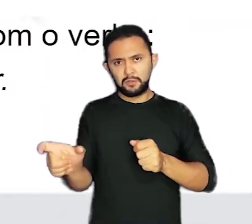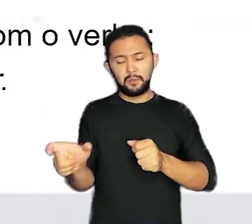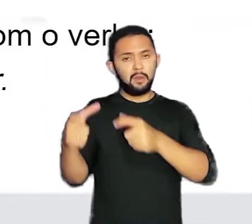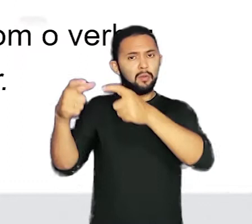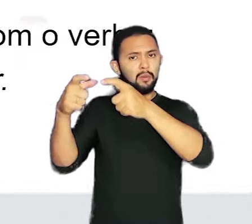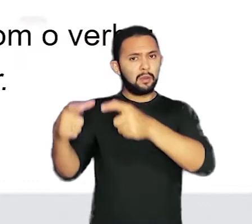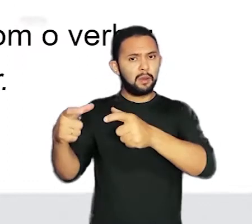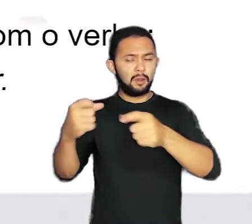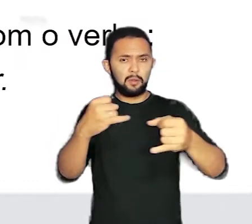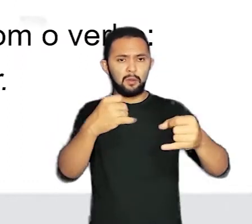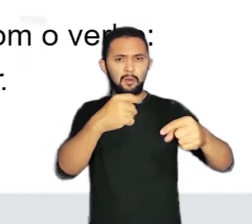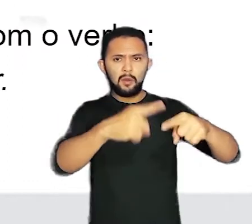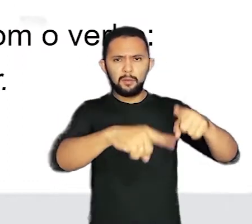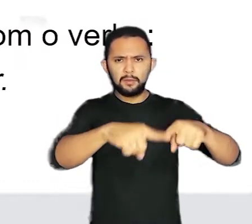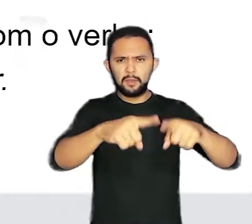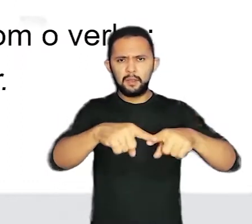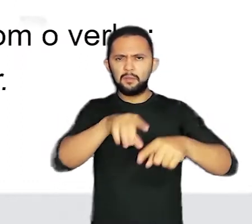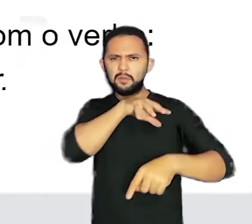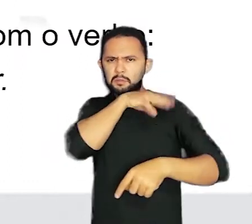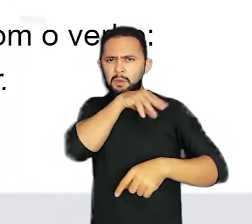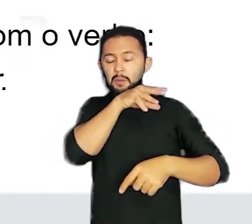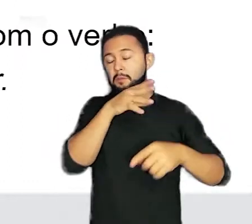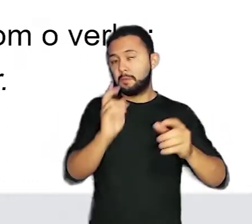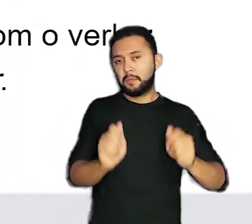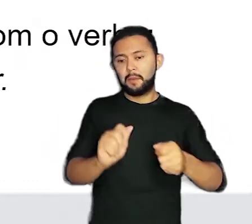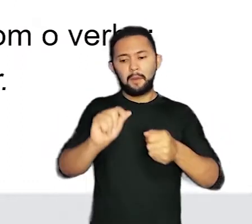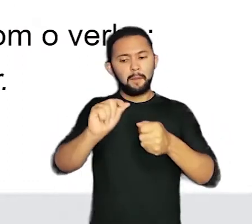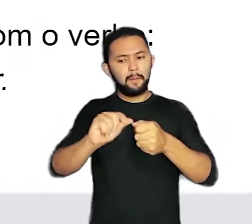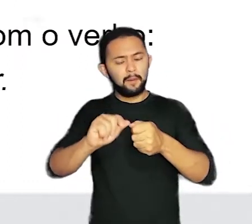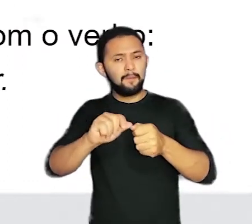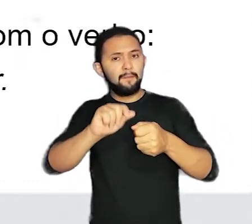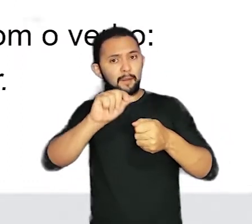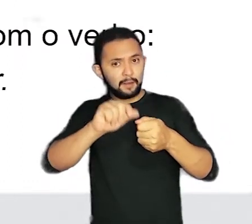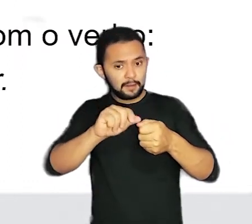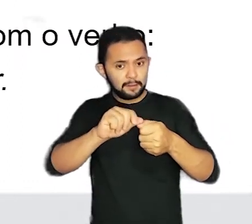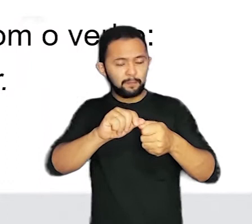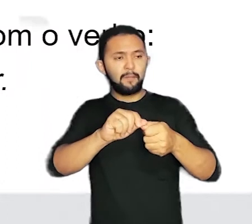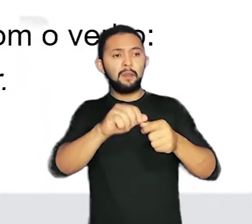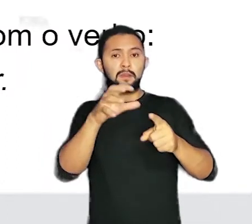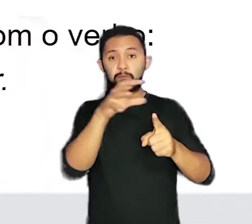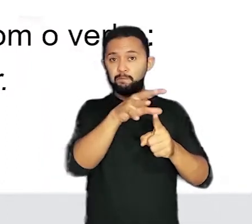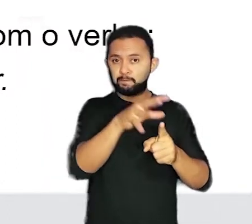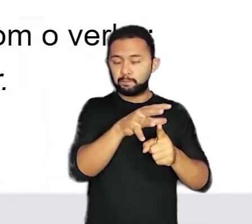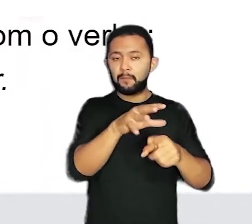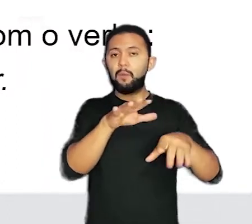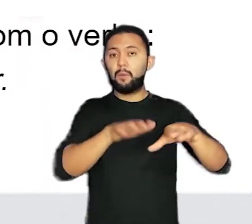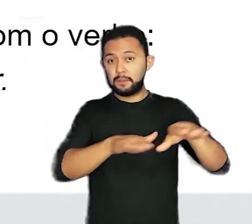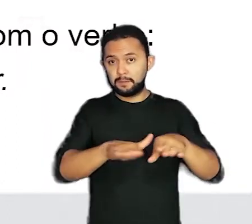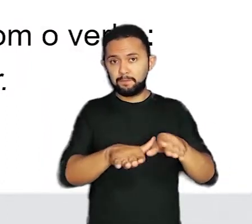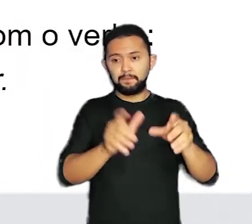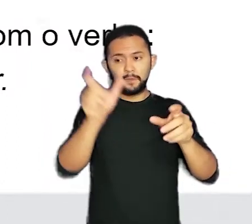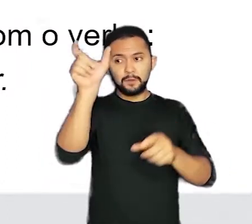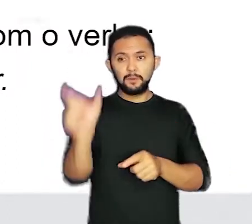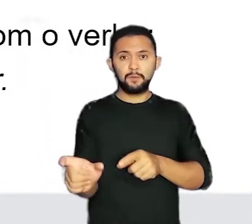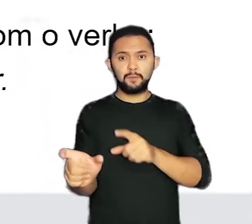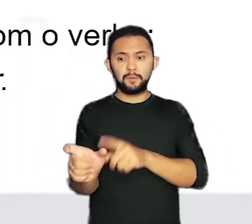cidade, enfim, pode ser qualquer elemento que pratica ou que sofre ou recebe uma ação. Então, o sujeito, a gente viu